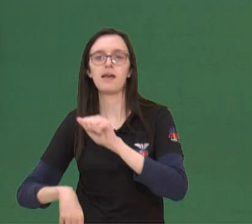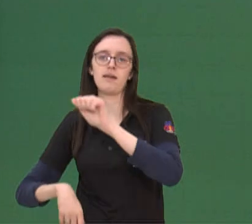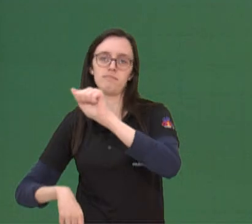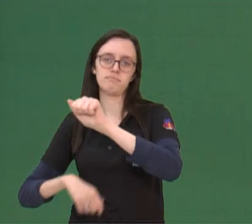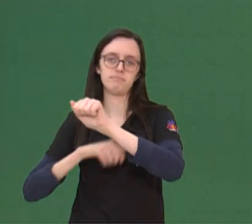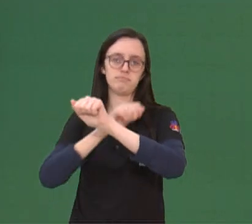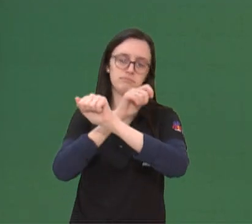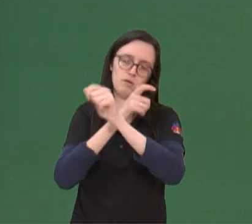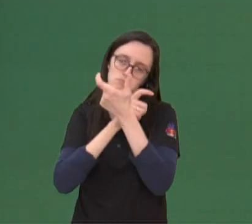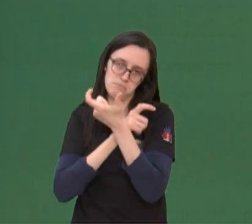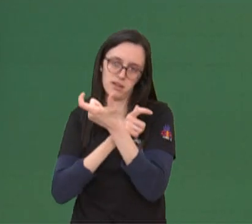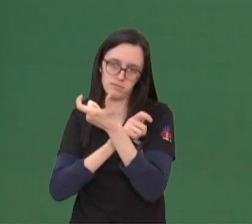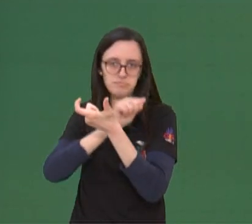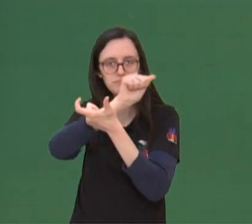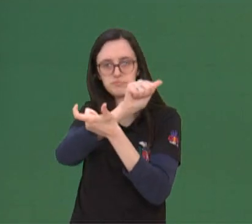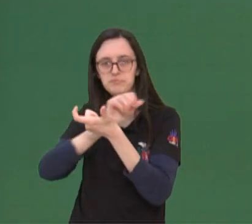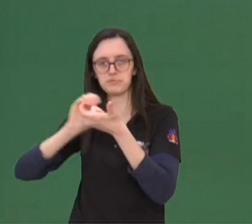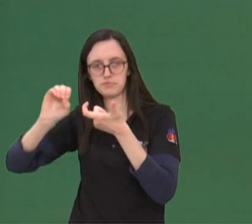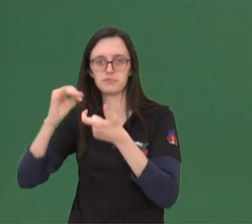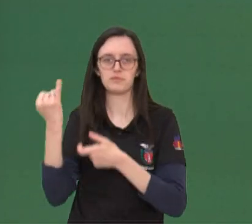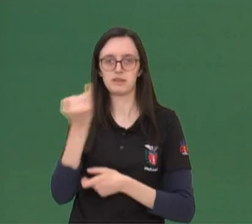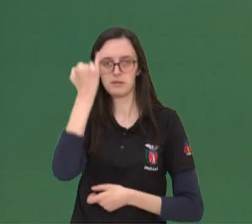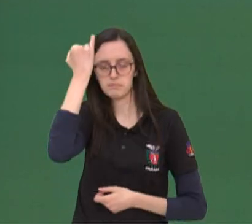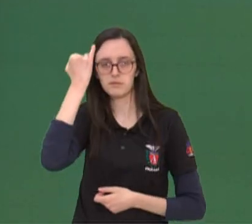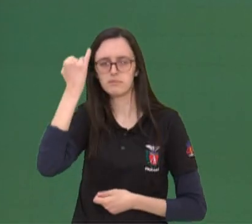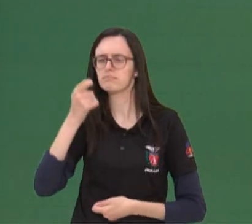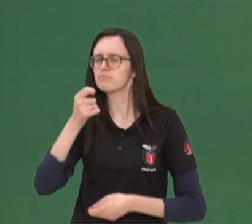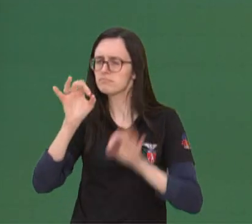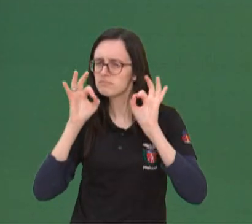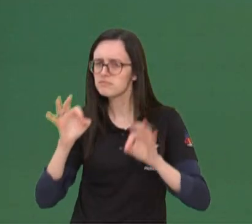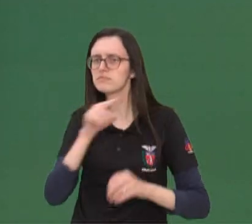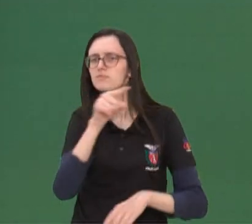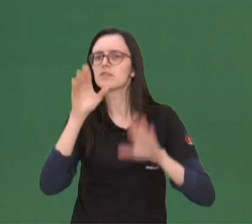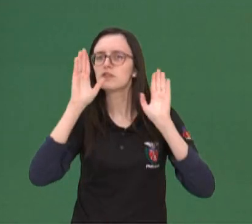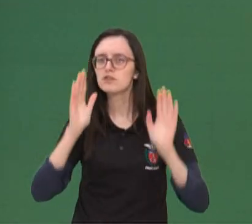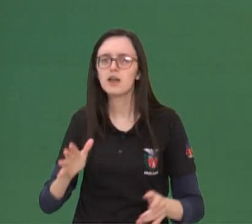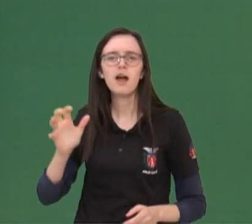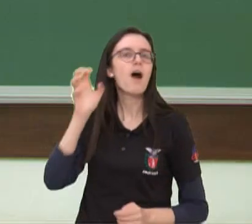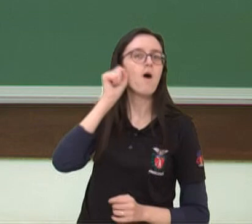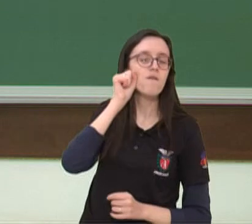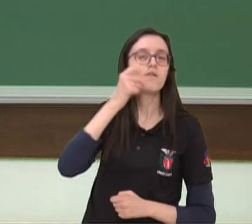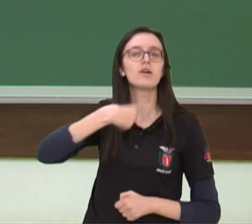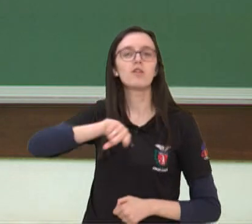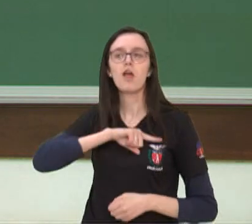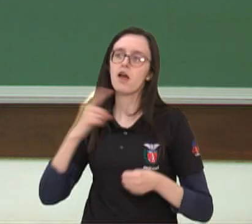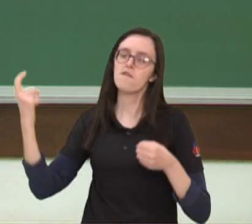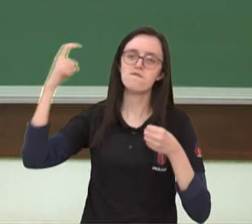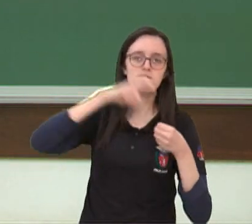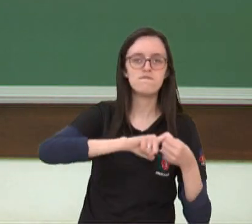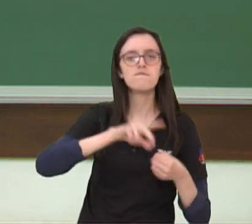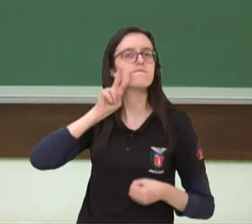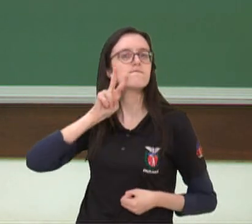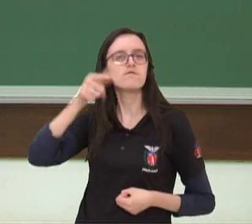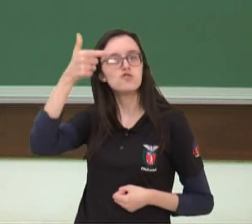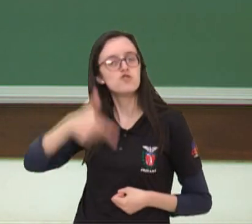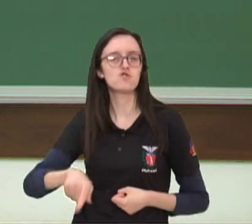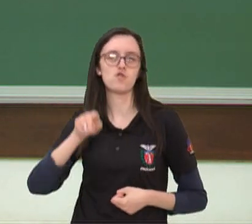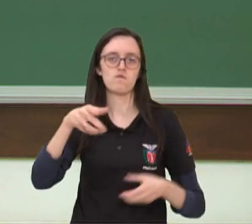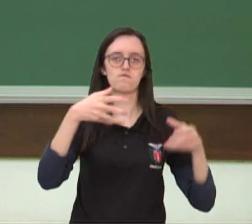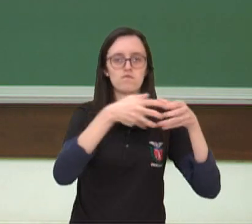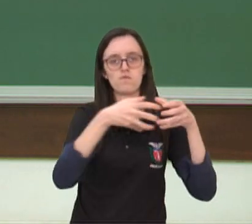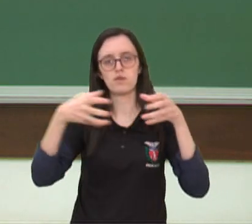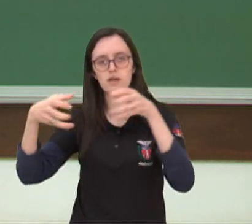de artigo e de substantivos? Com certeza vocês já ouviram falar. Nós vamos rever estas